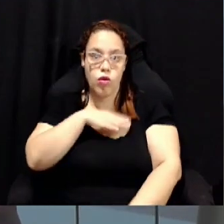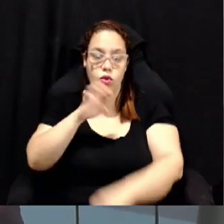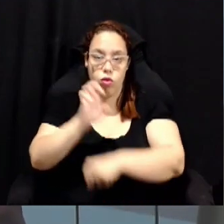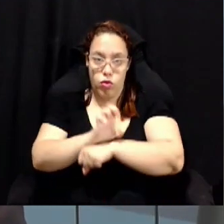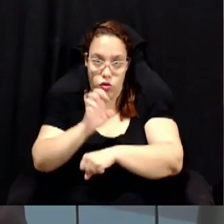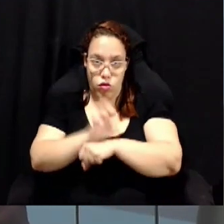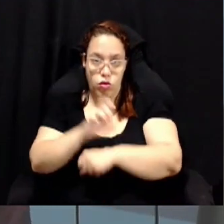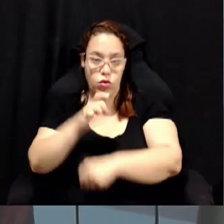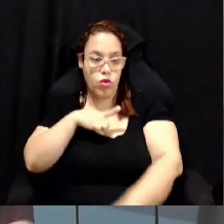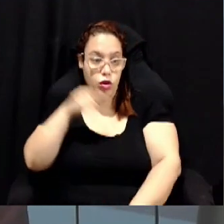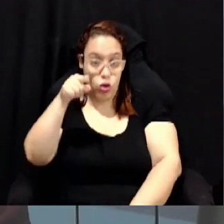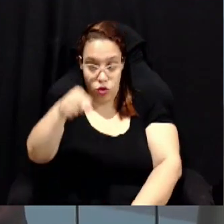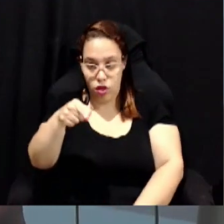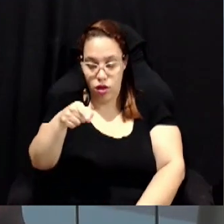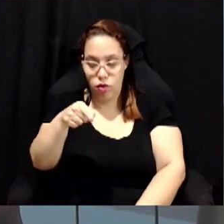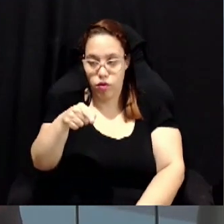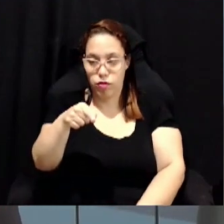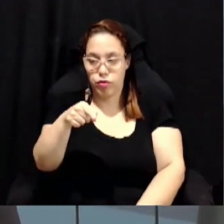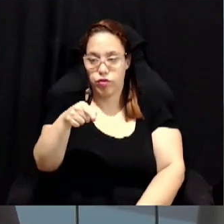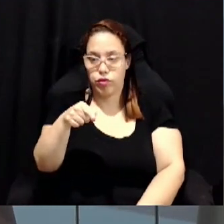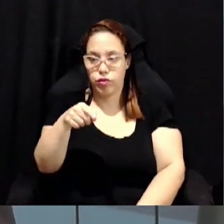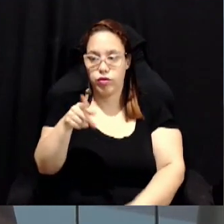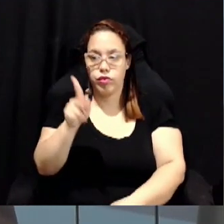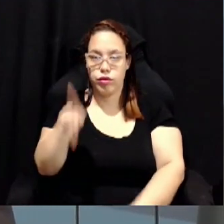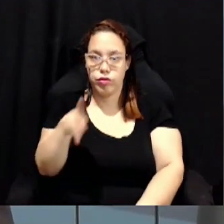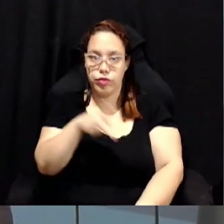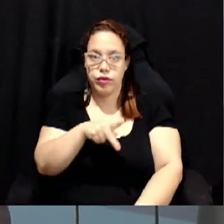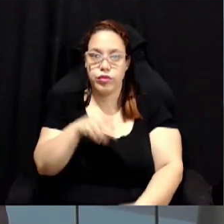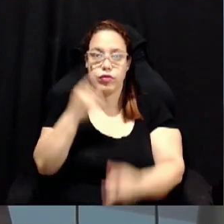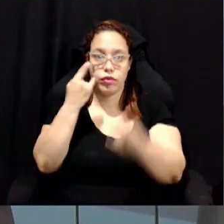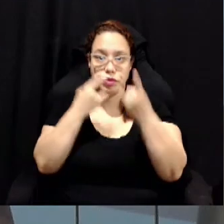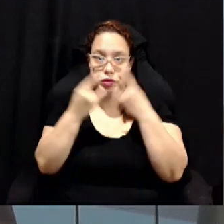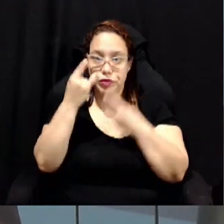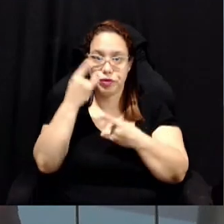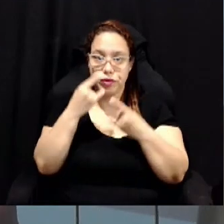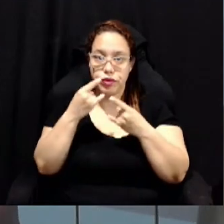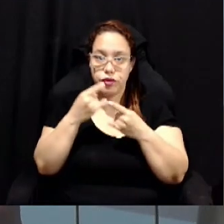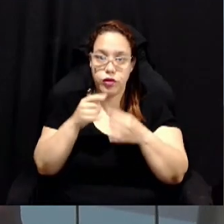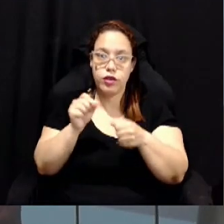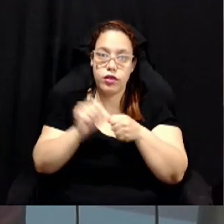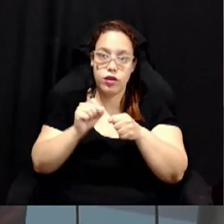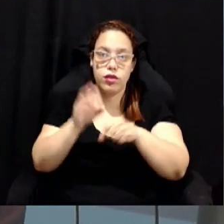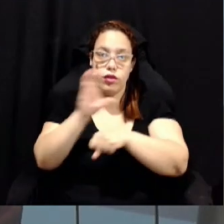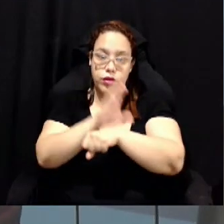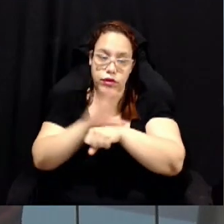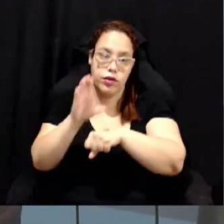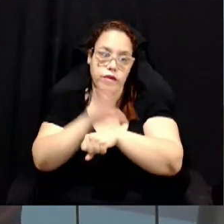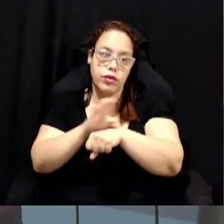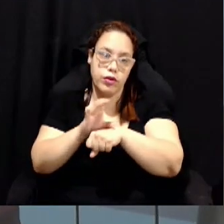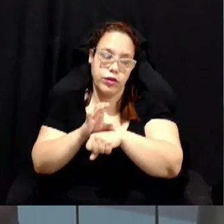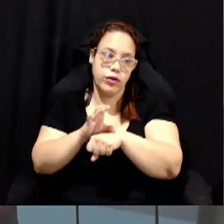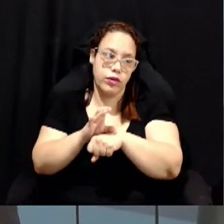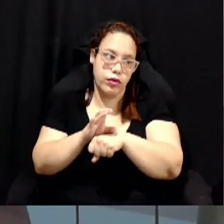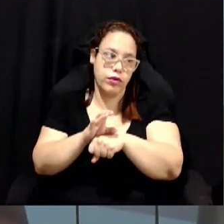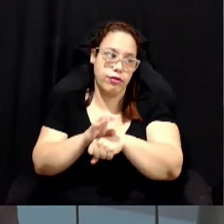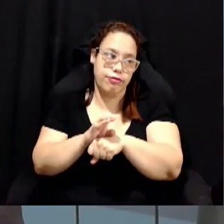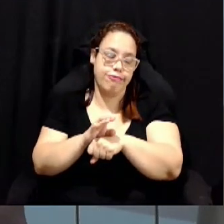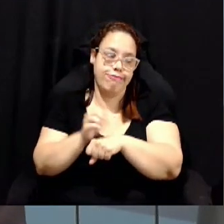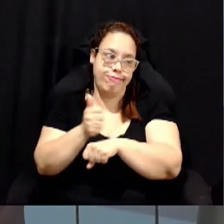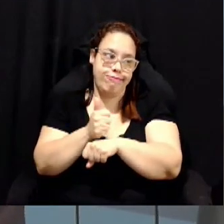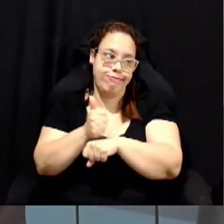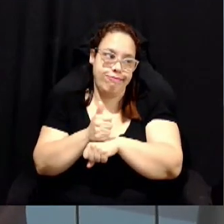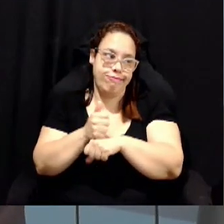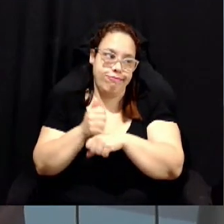lá, e os professores também se interessem para fazer esses cursos também de capacitação. Acho que isso também é um detalhe bem interessante,